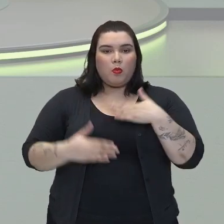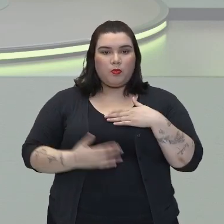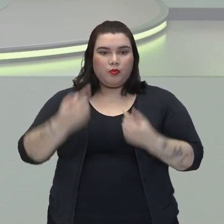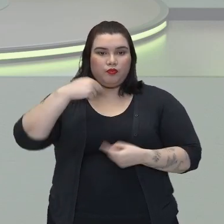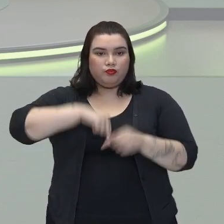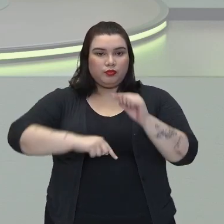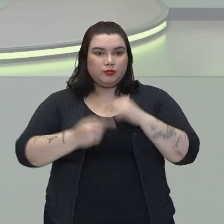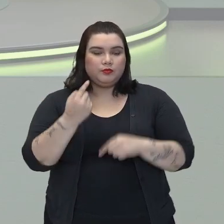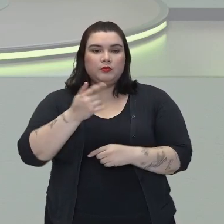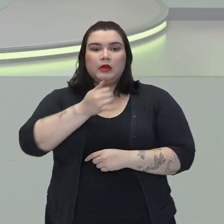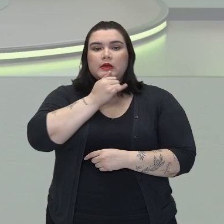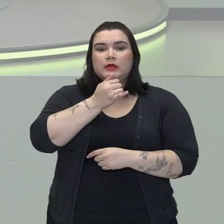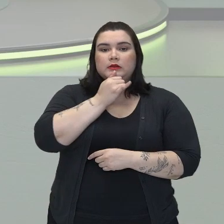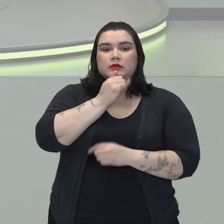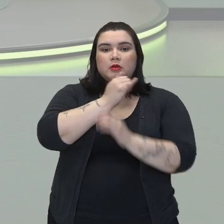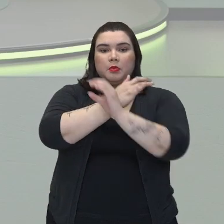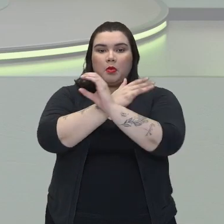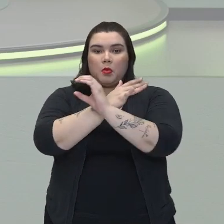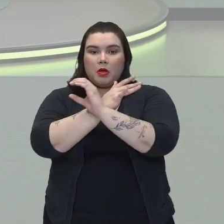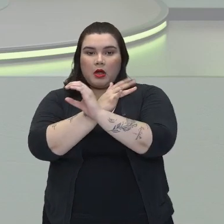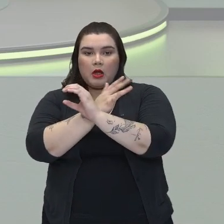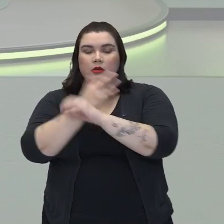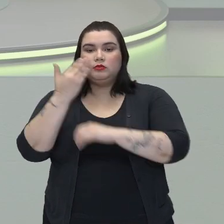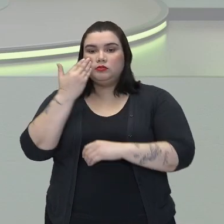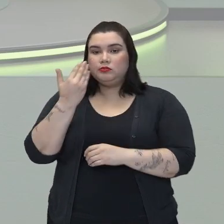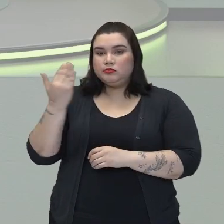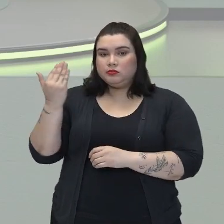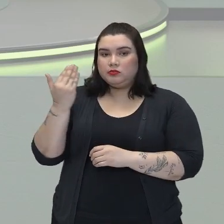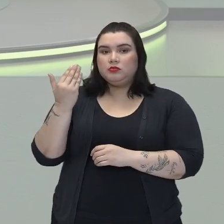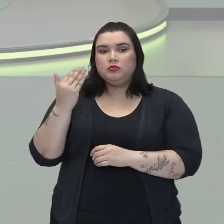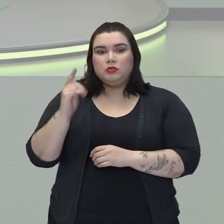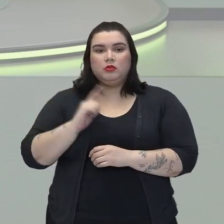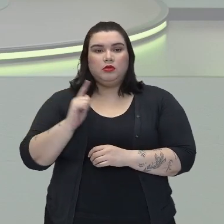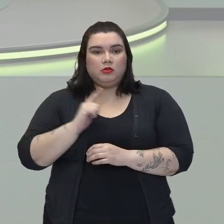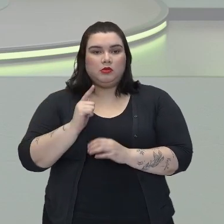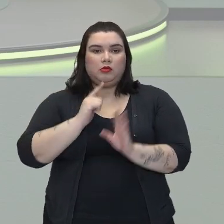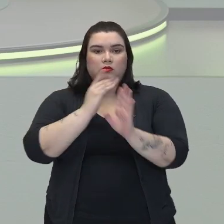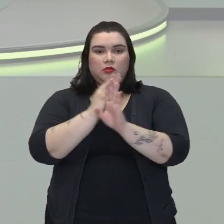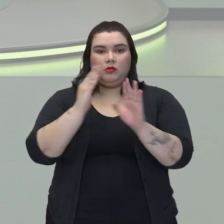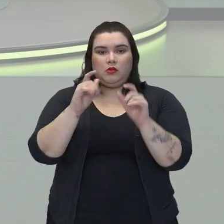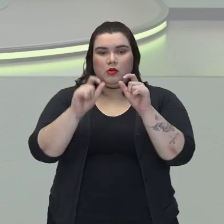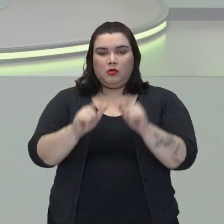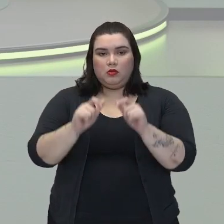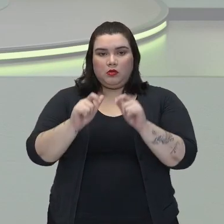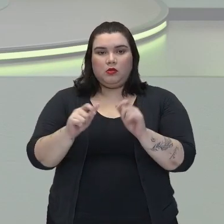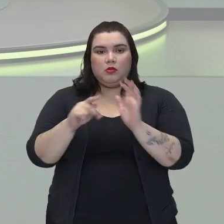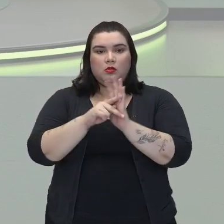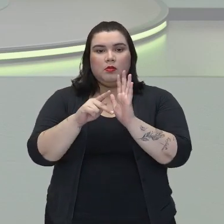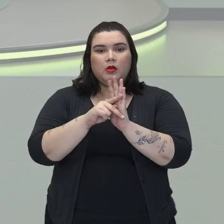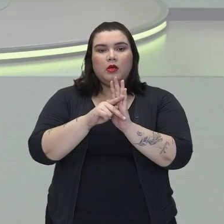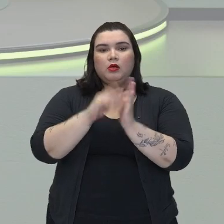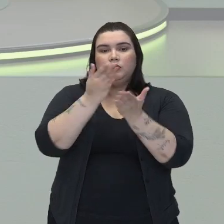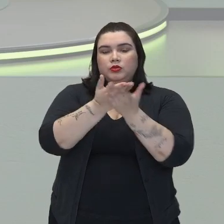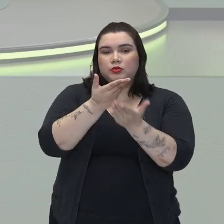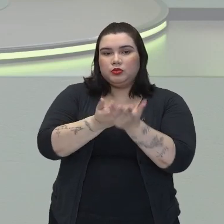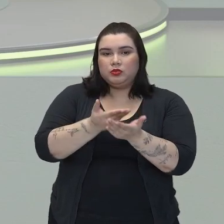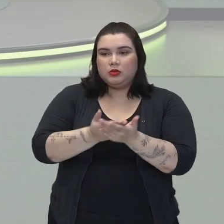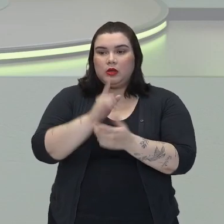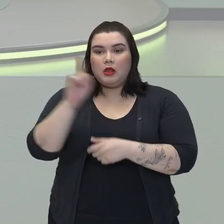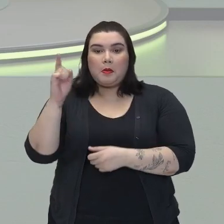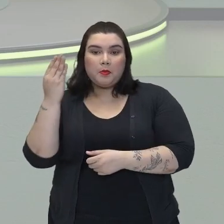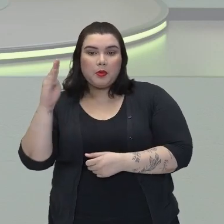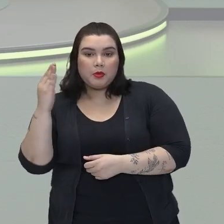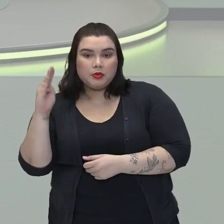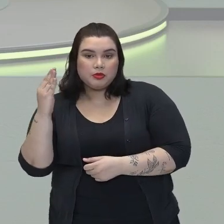o ácido carboxílico, que é esse daqui, tricarboxílico, ele é encontrado também no ciclo de Krebs, que a gente estuda lá na